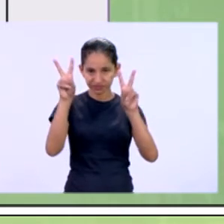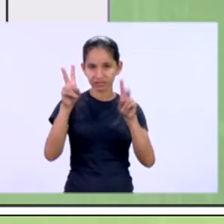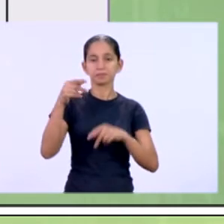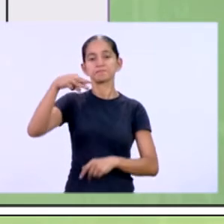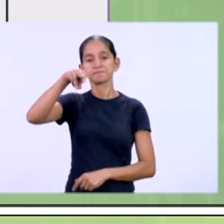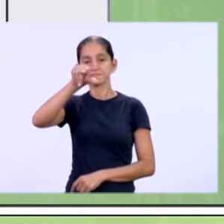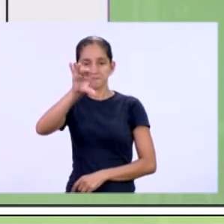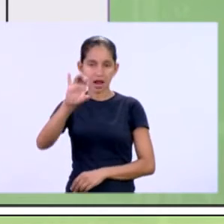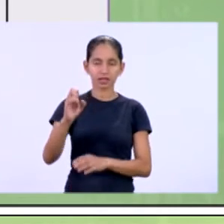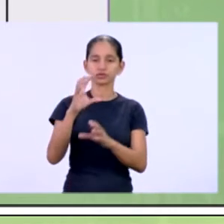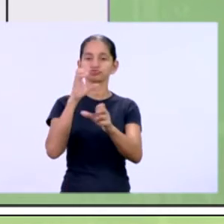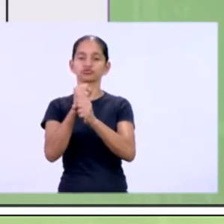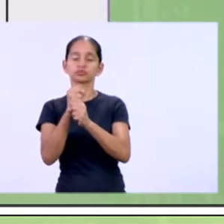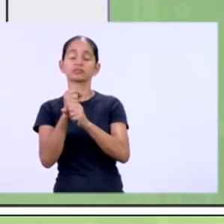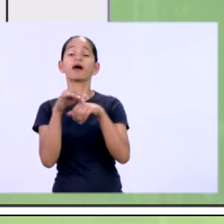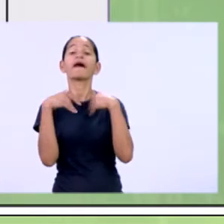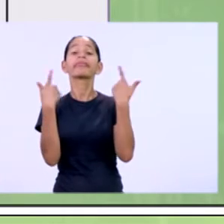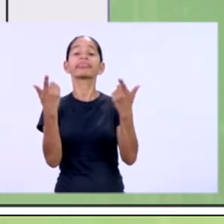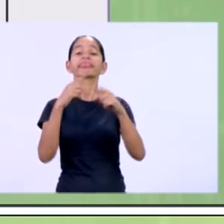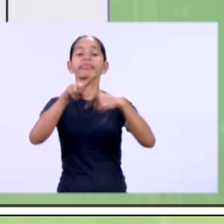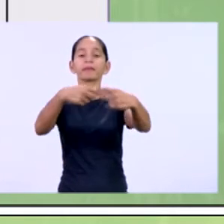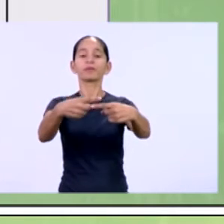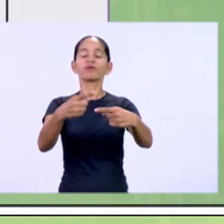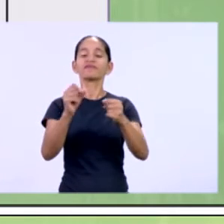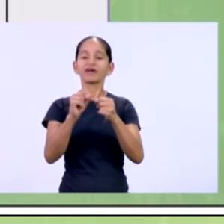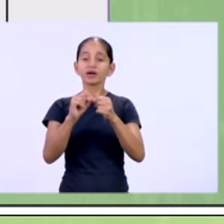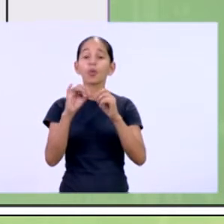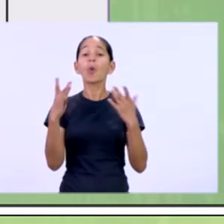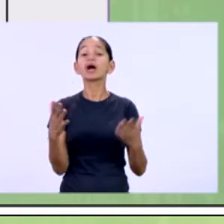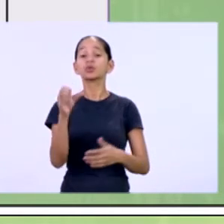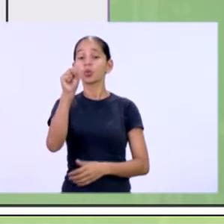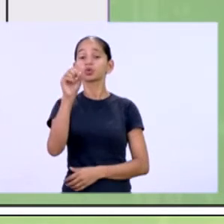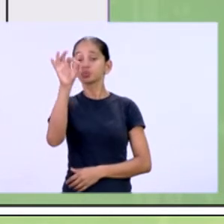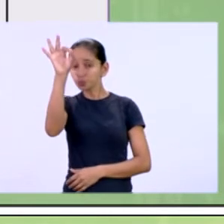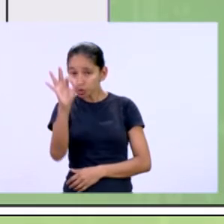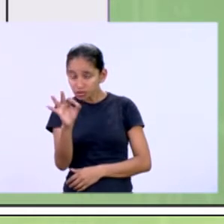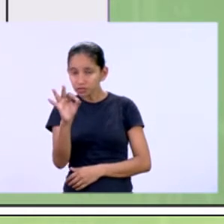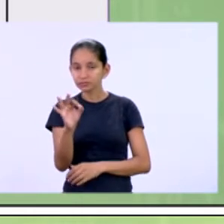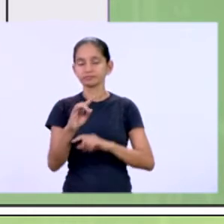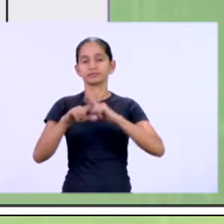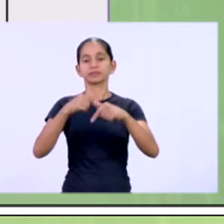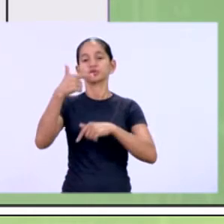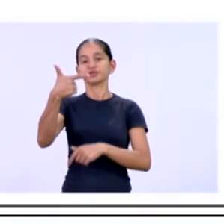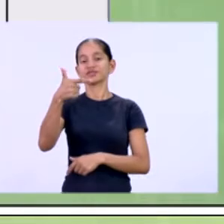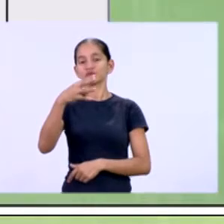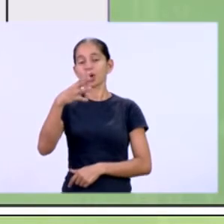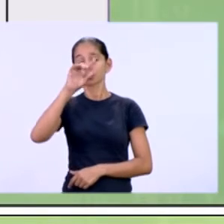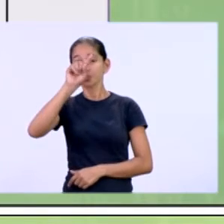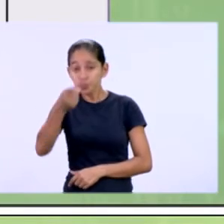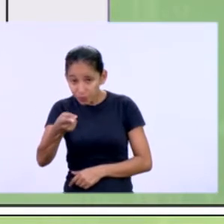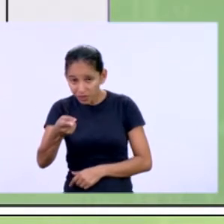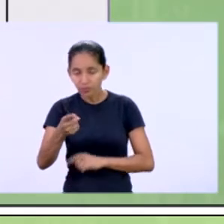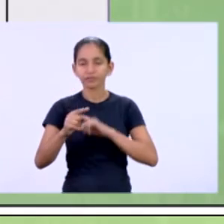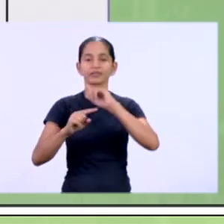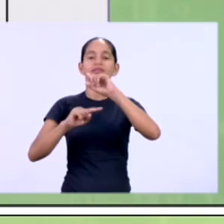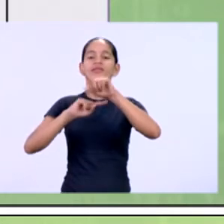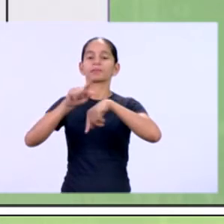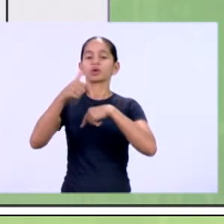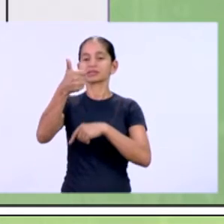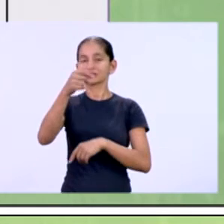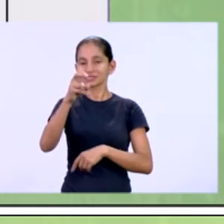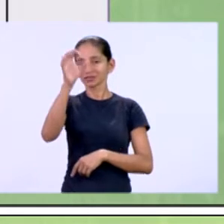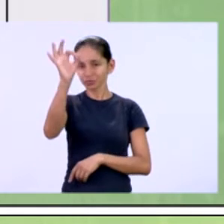e deu 303. E o que eu faço agora? Vezes 8%, dá quanto? 24.240. E agora? Vezes